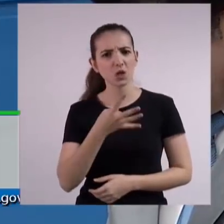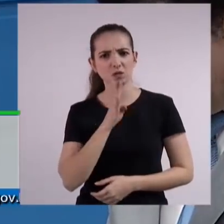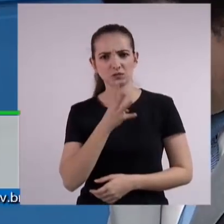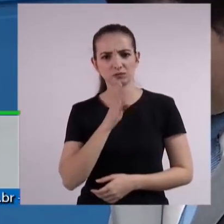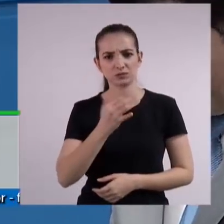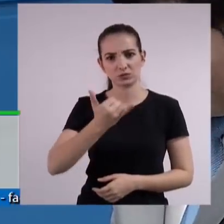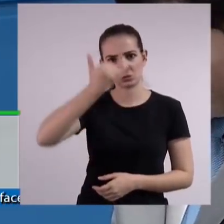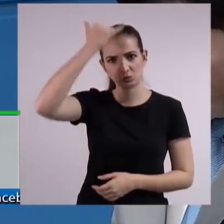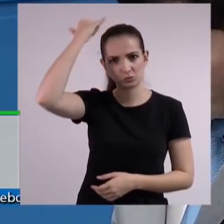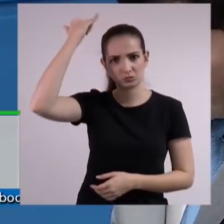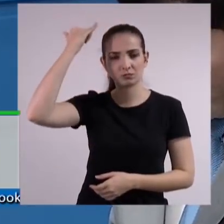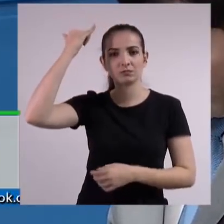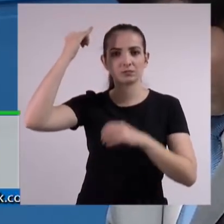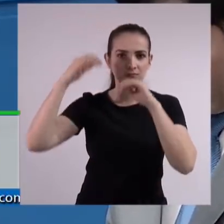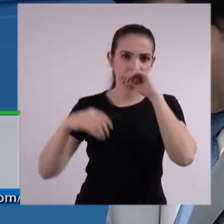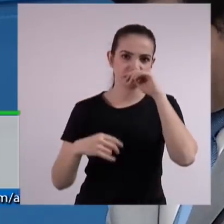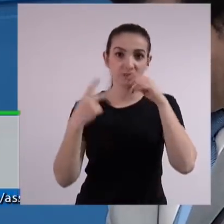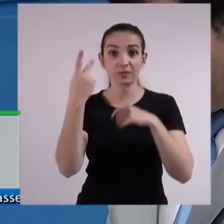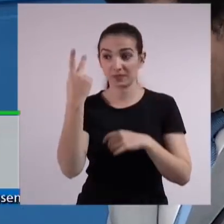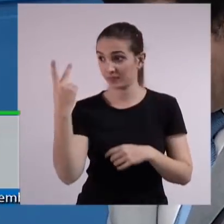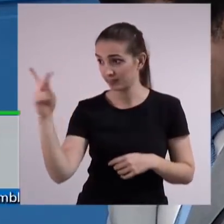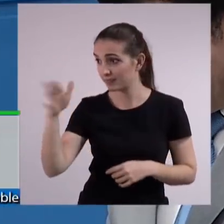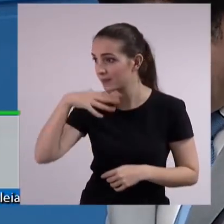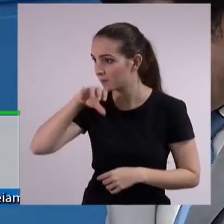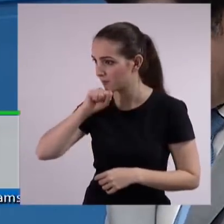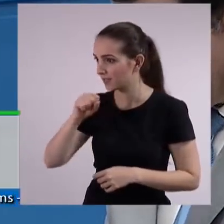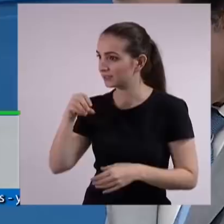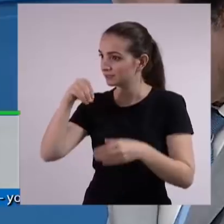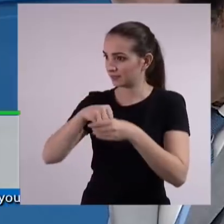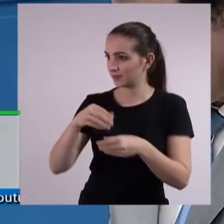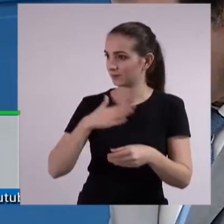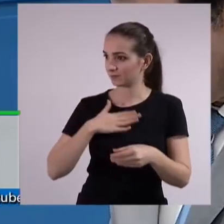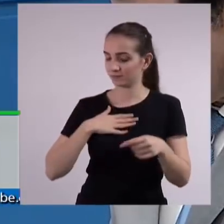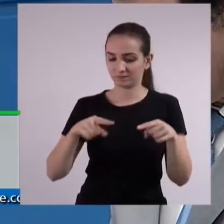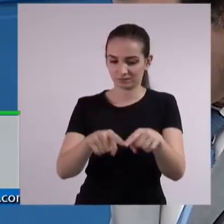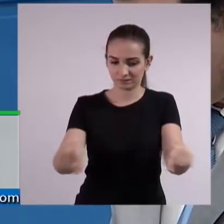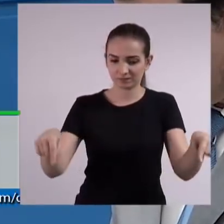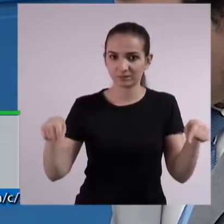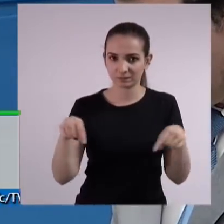Júnior Mock, pai, dentro do meu consultório com seu filho Heitor.